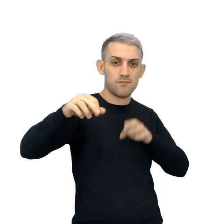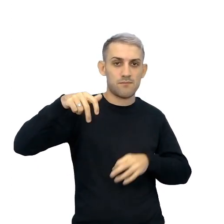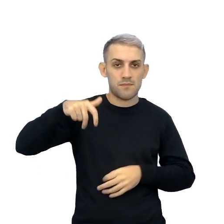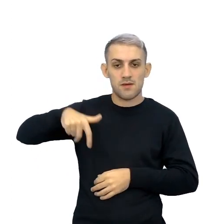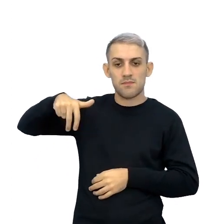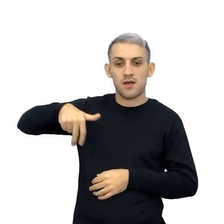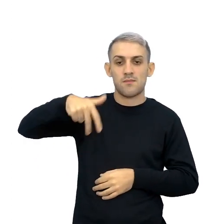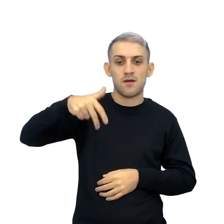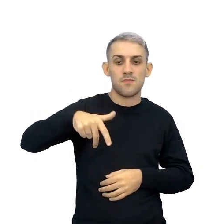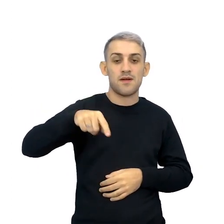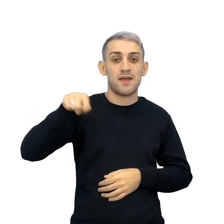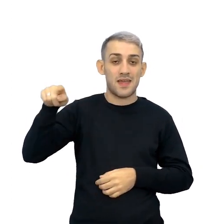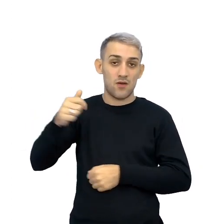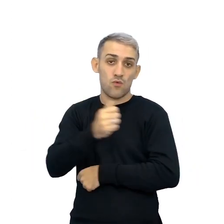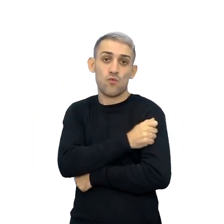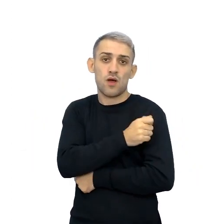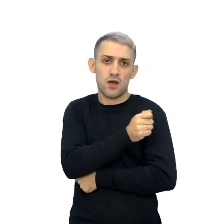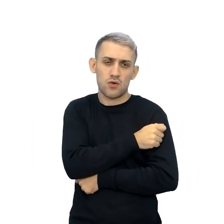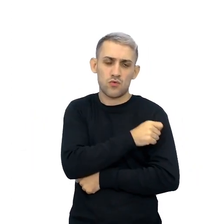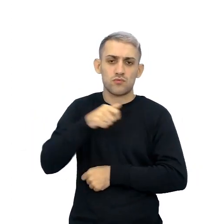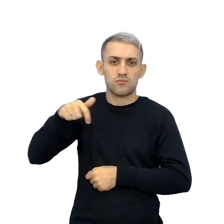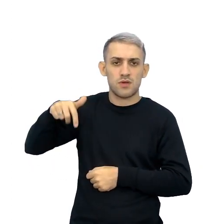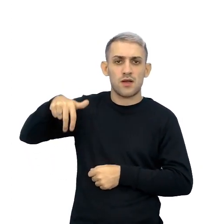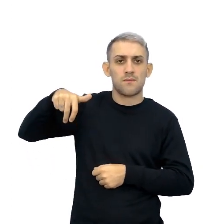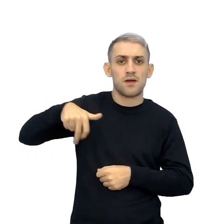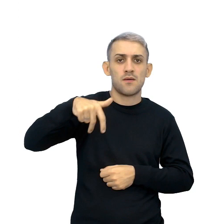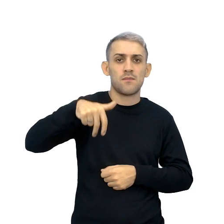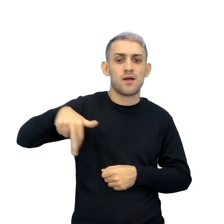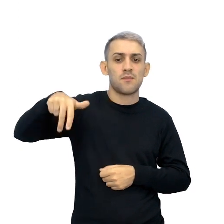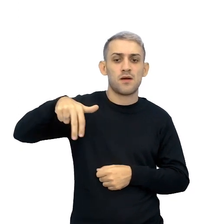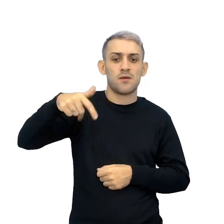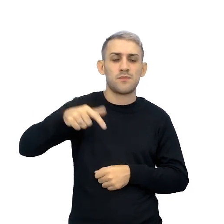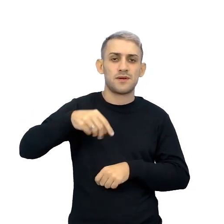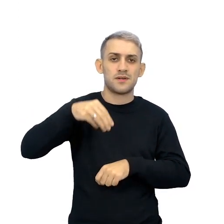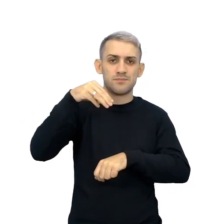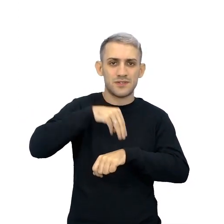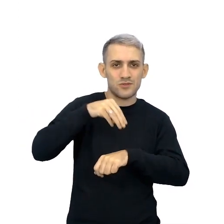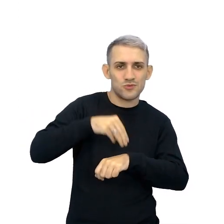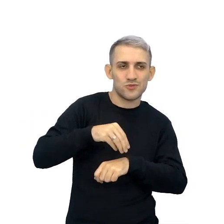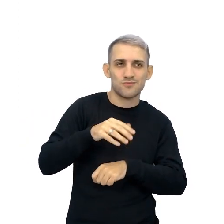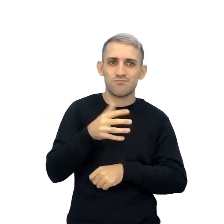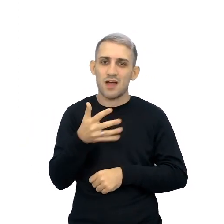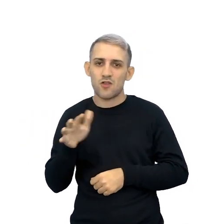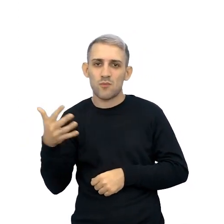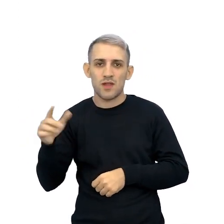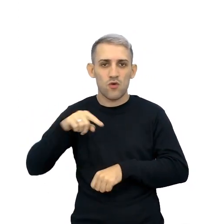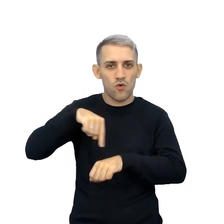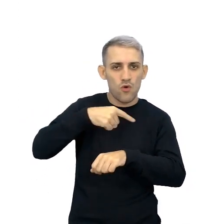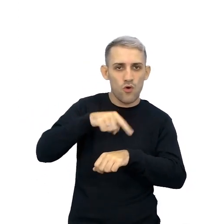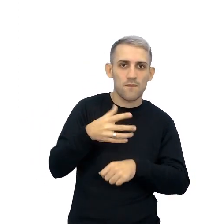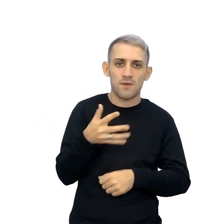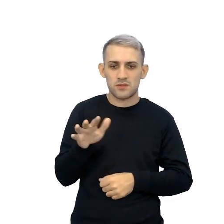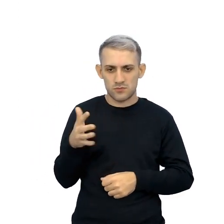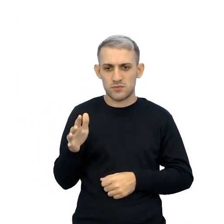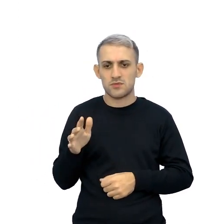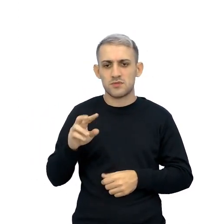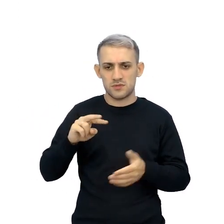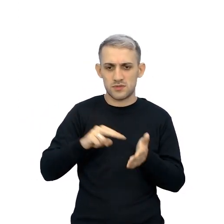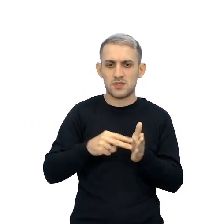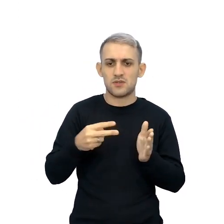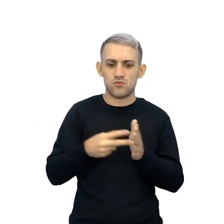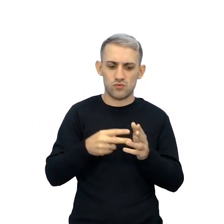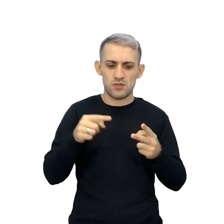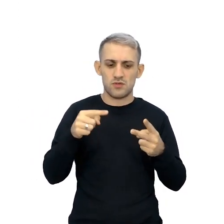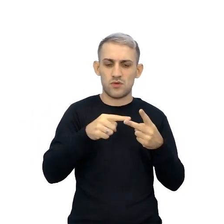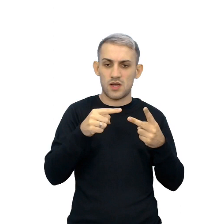esse estudante percorreu essa distância em X minutos ou em X horas, né? Esse é um segundo